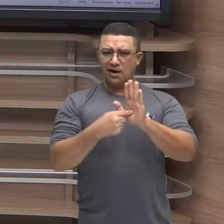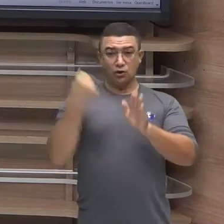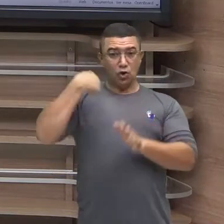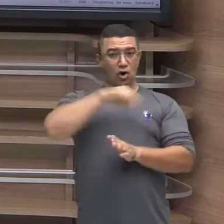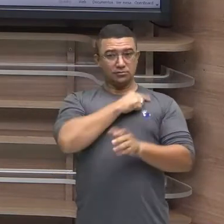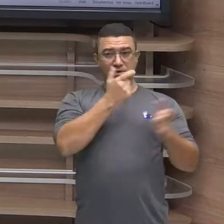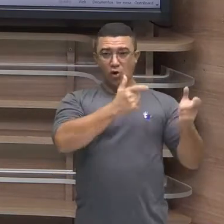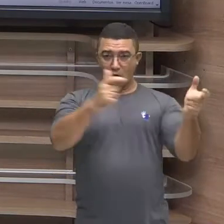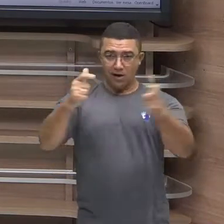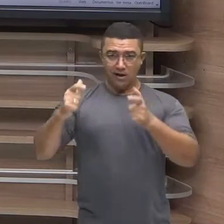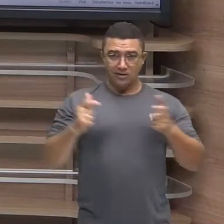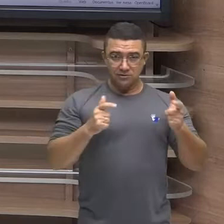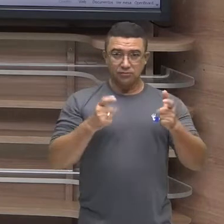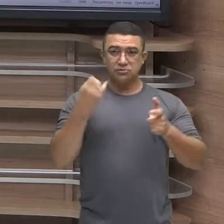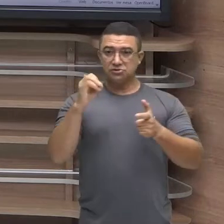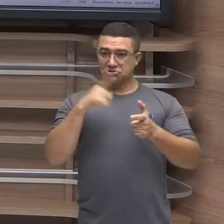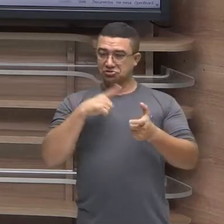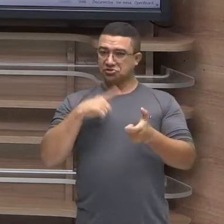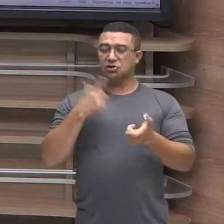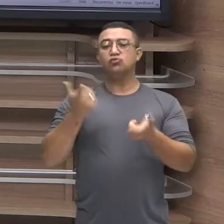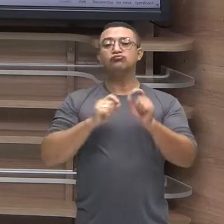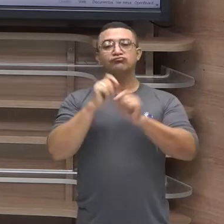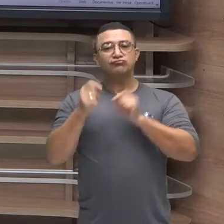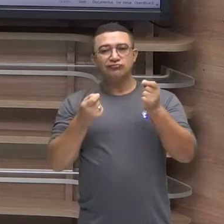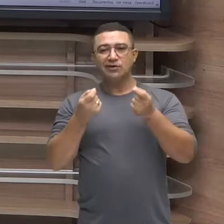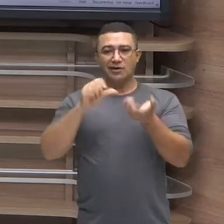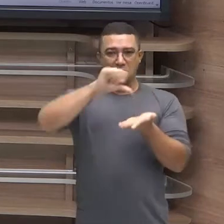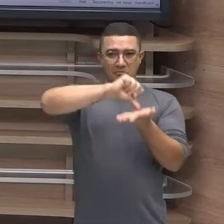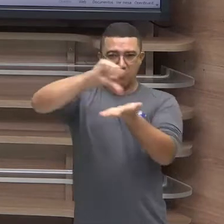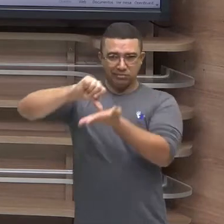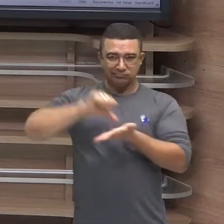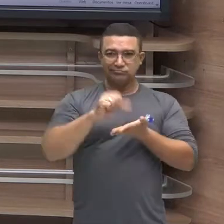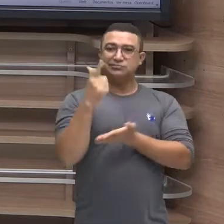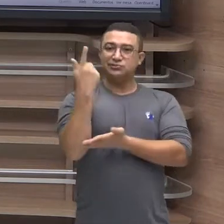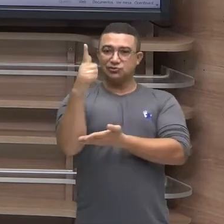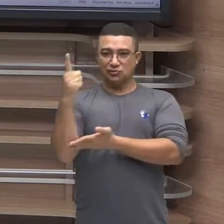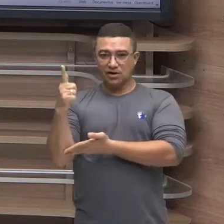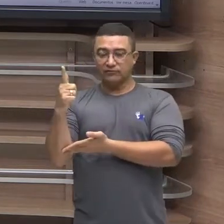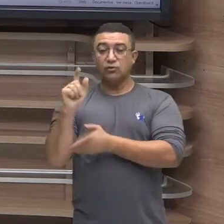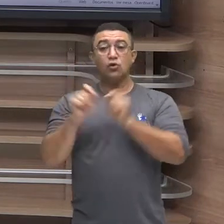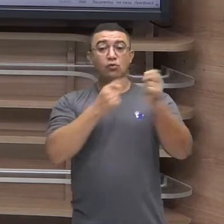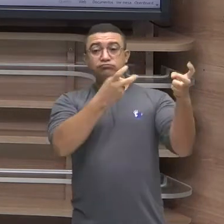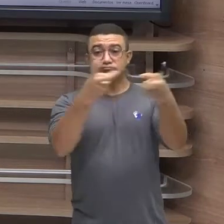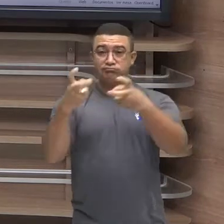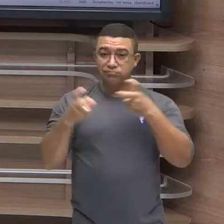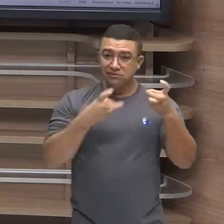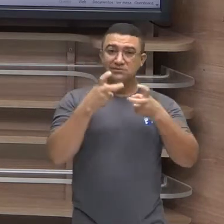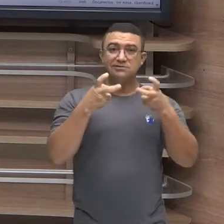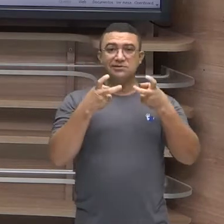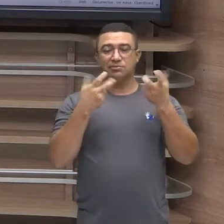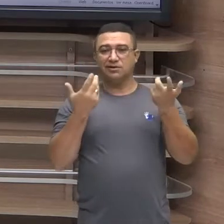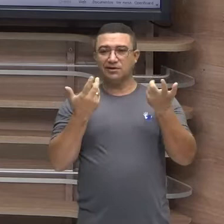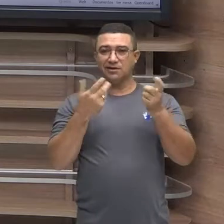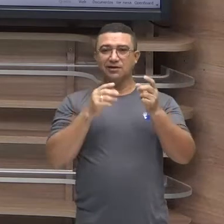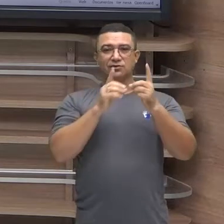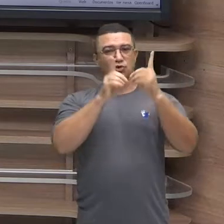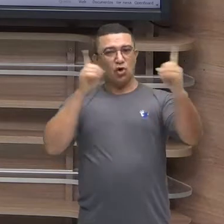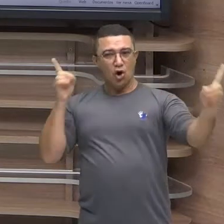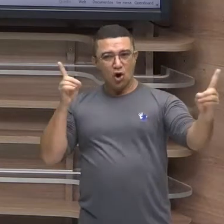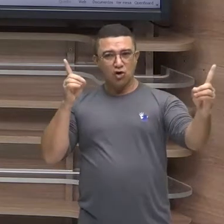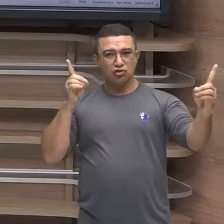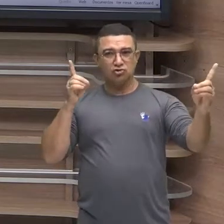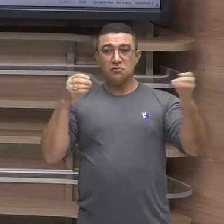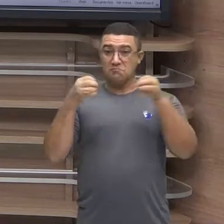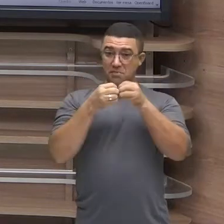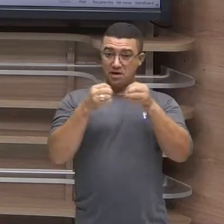Se a gente tem aí uma coordenada geográfica, como é que a gente vai observar a latitude, a longitude? Então, a gente